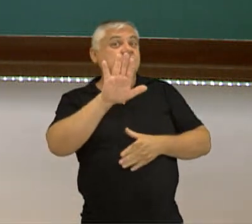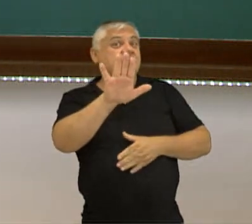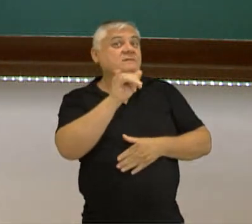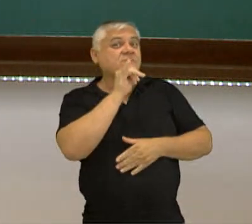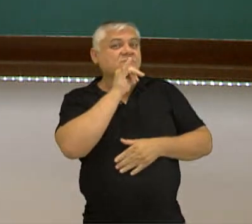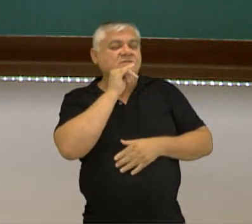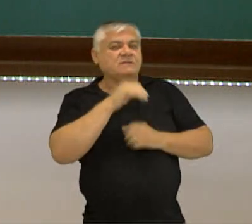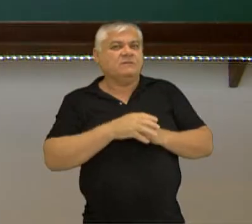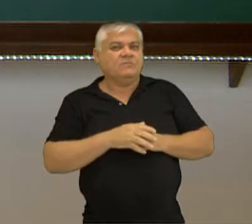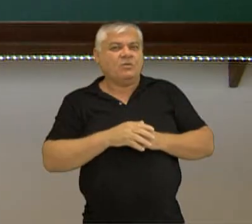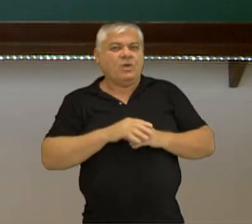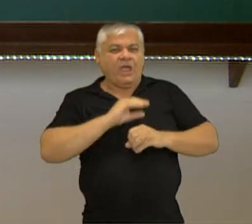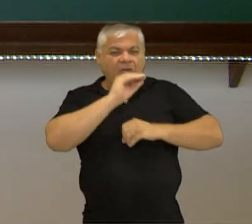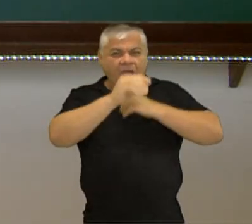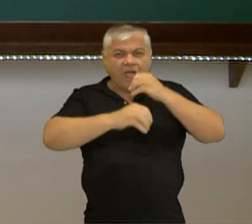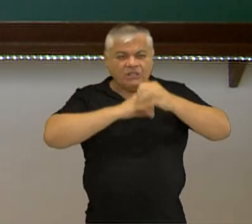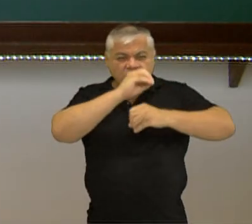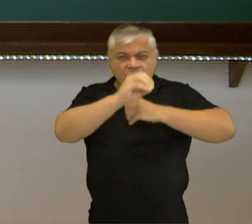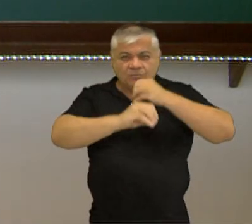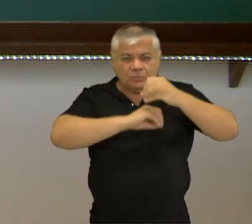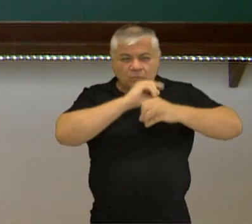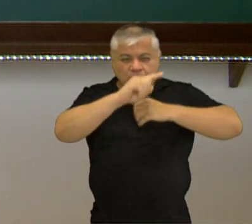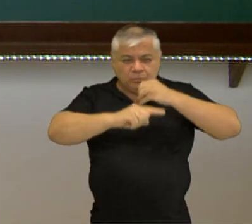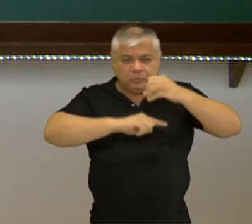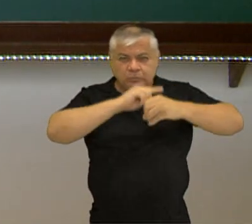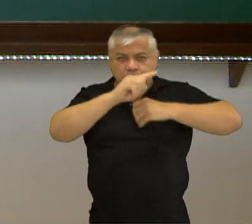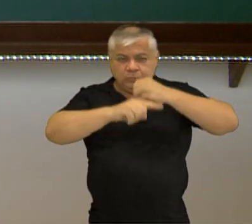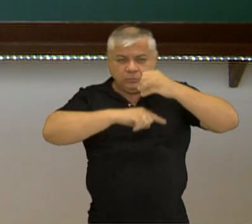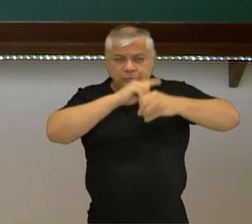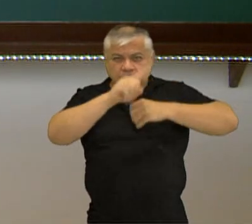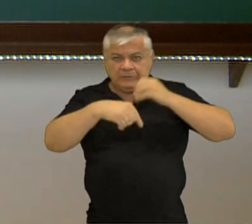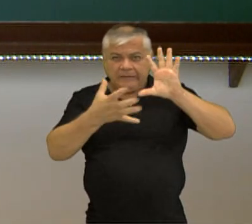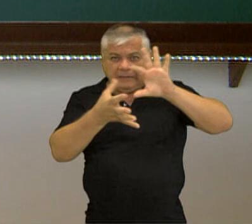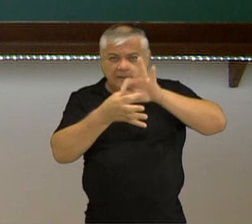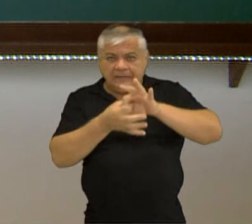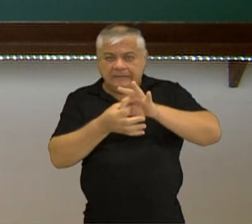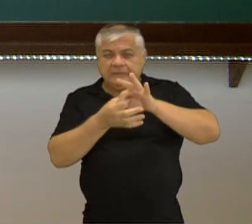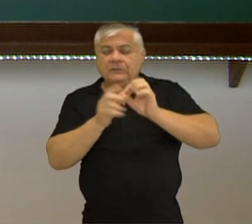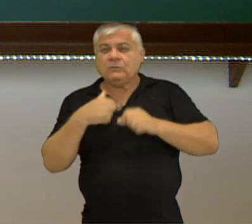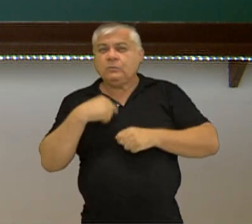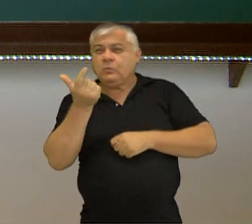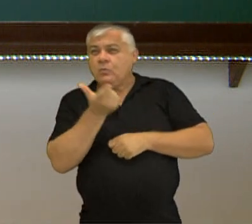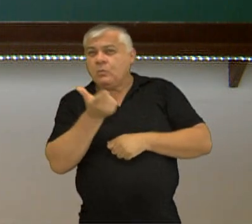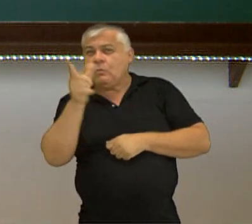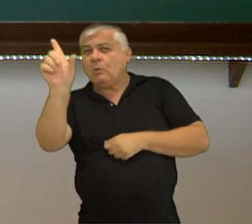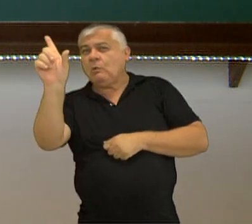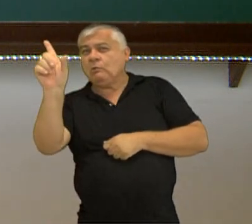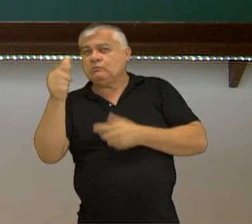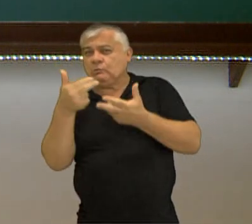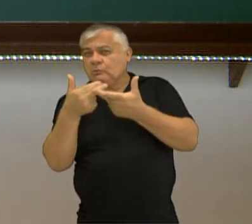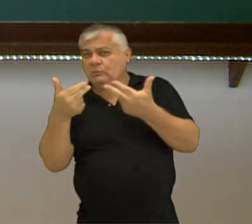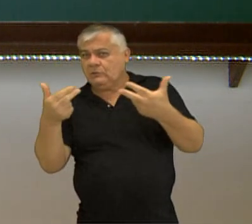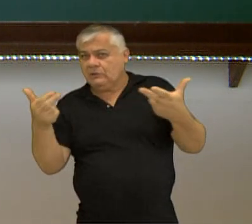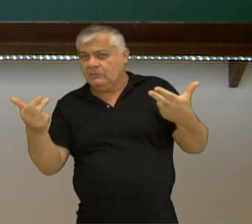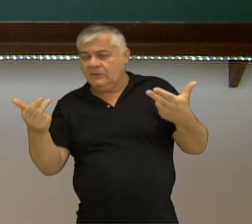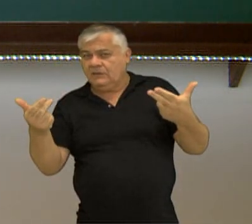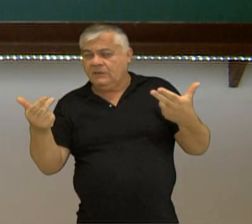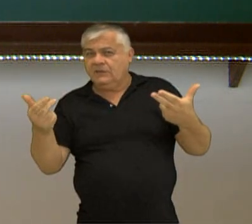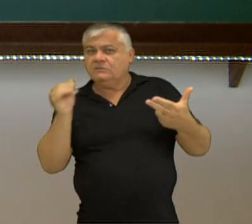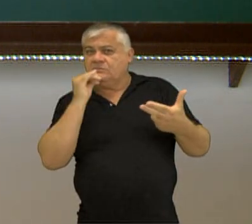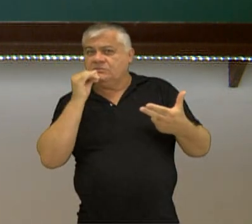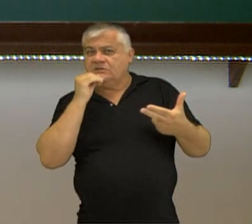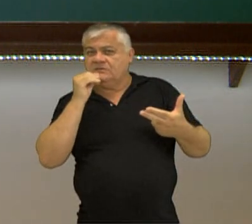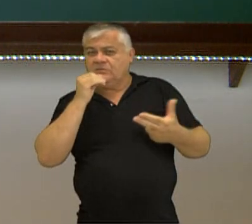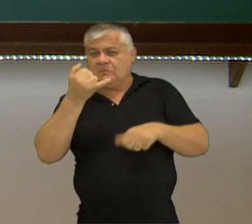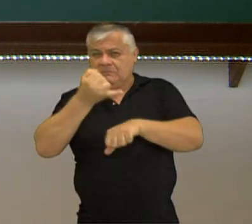esses átomos, né, o átomo de ferro, por exemplo, não faça ligação metálica com outros elementos, por exemplo,